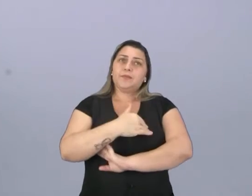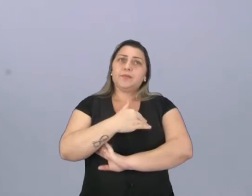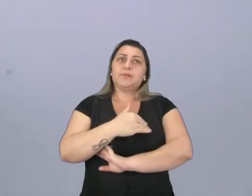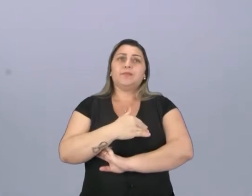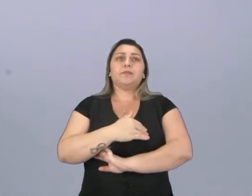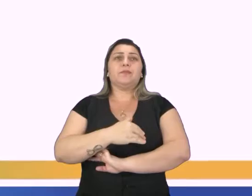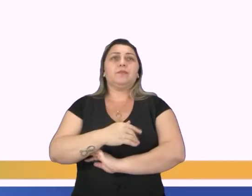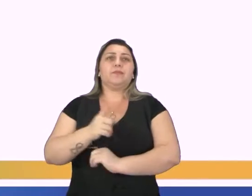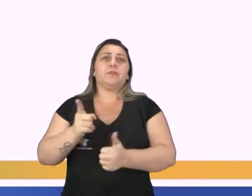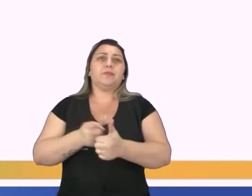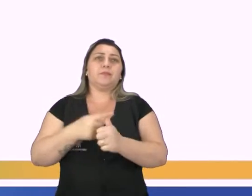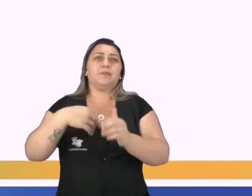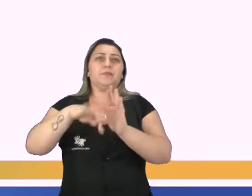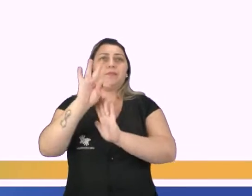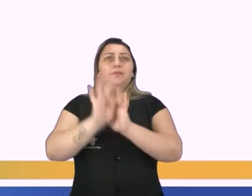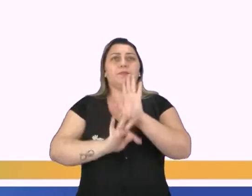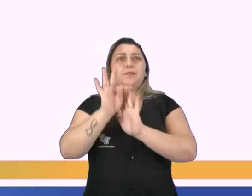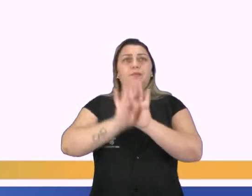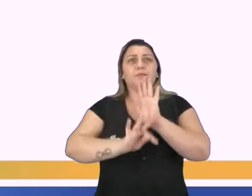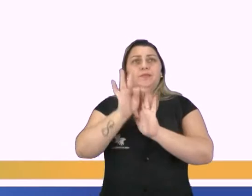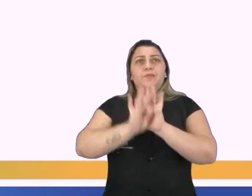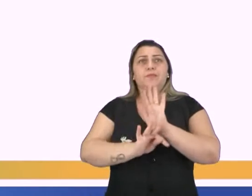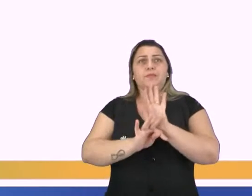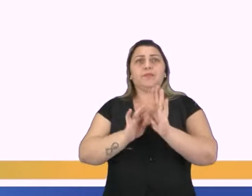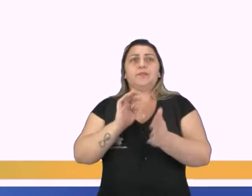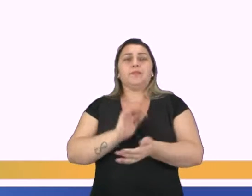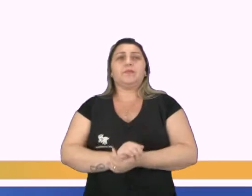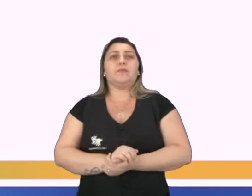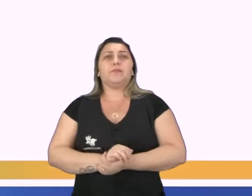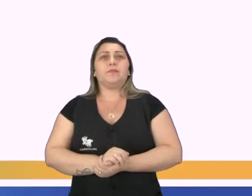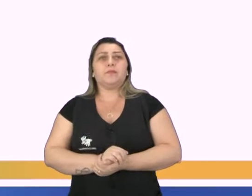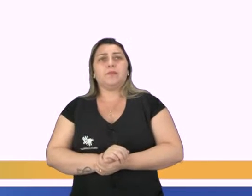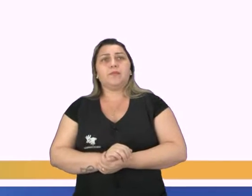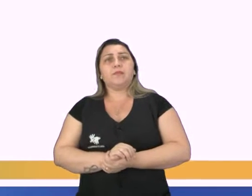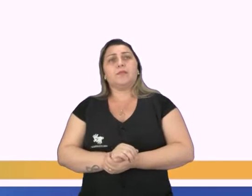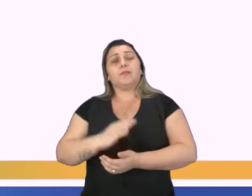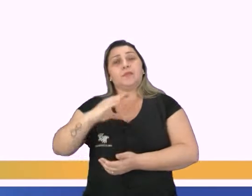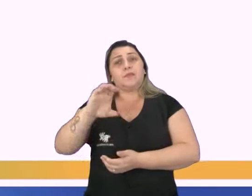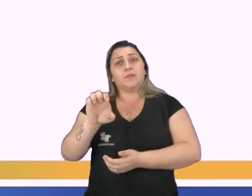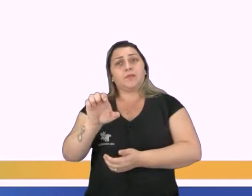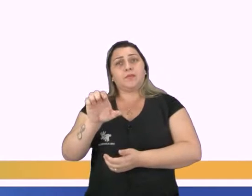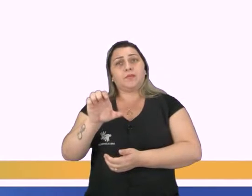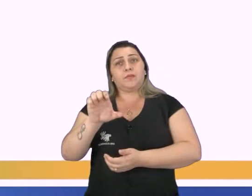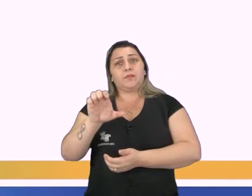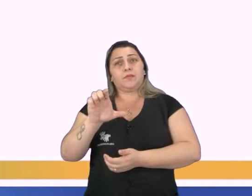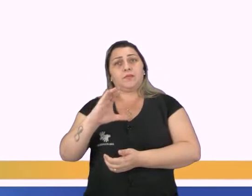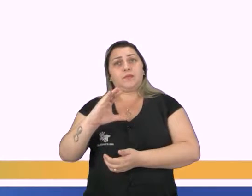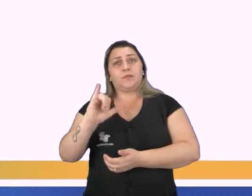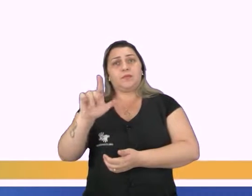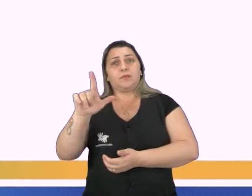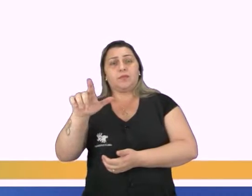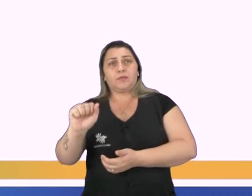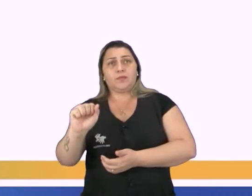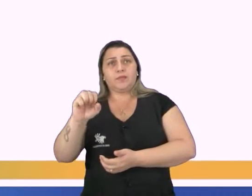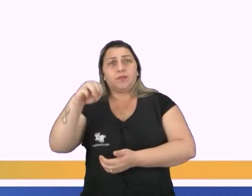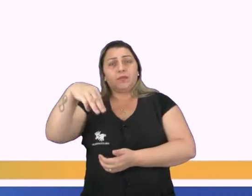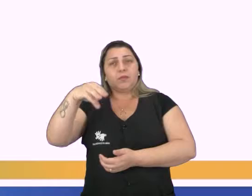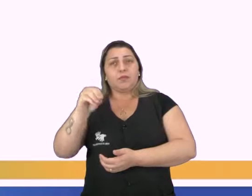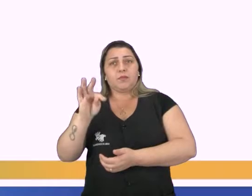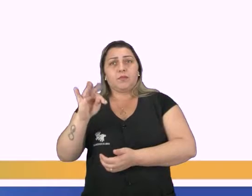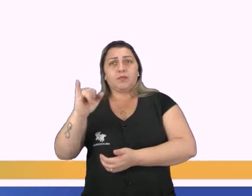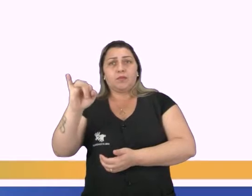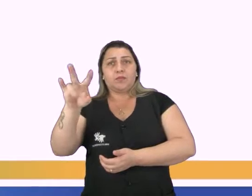nosso primeiro texto. O primeiro texto é um texto de Cecília Meirelles, intitulado